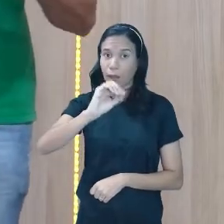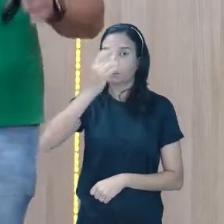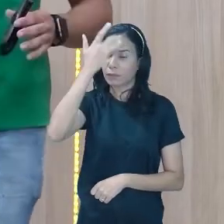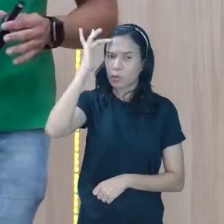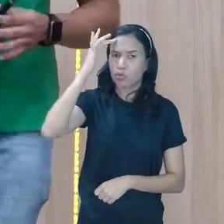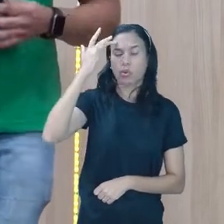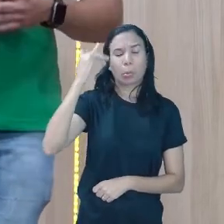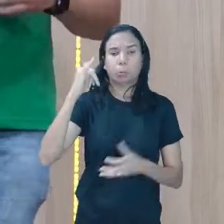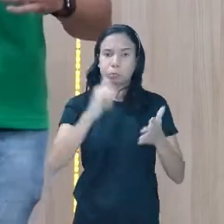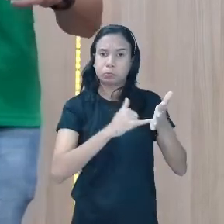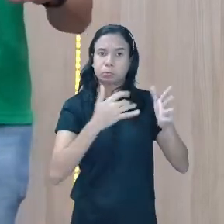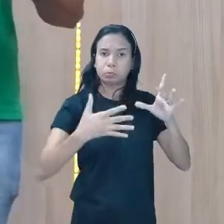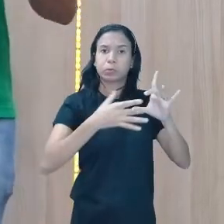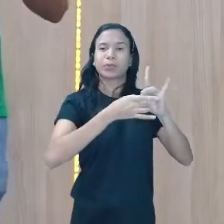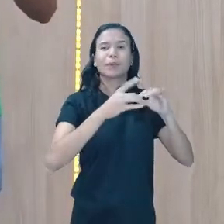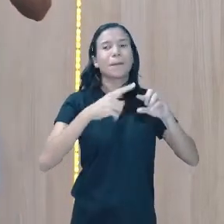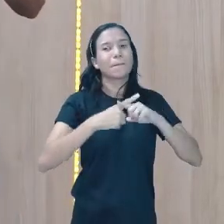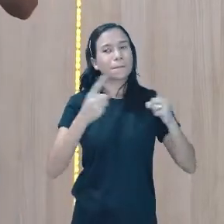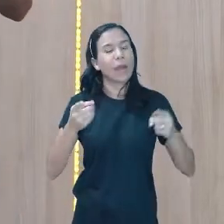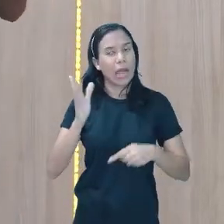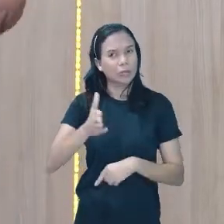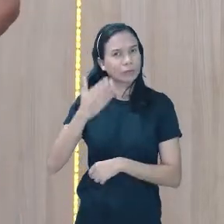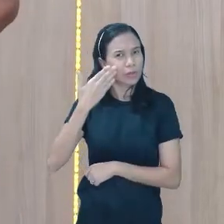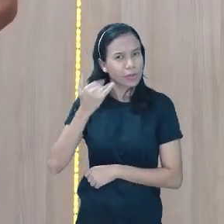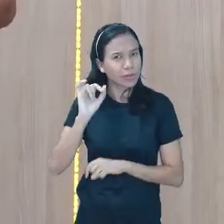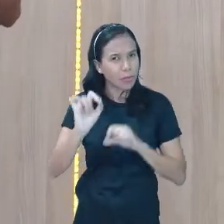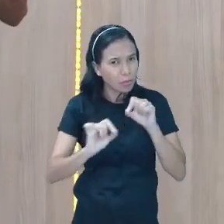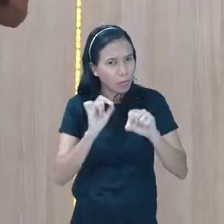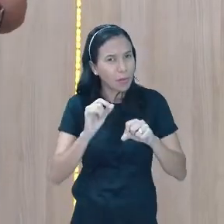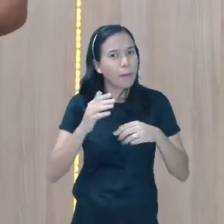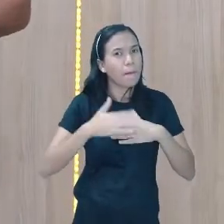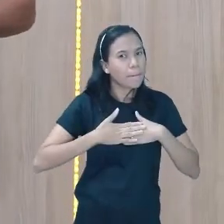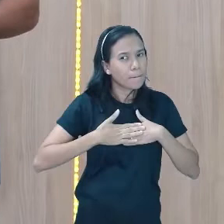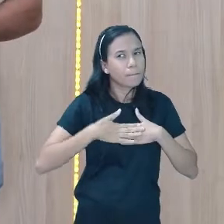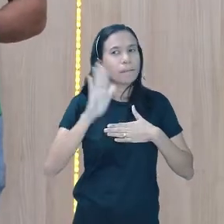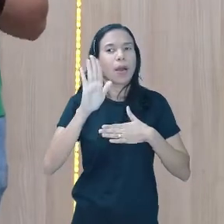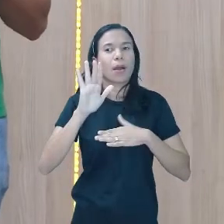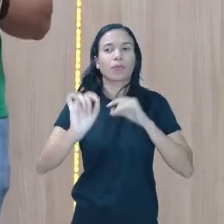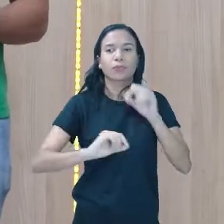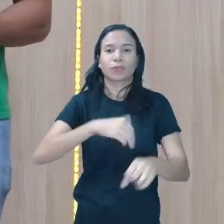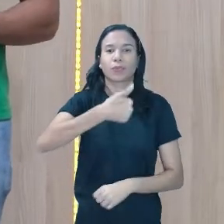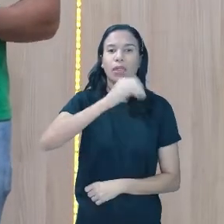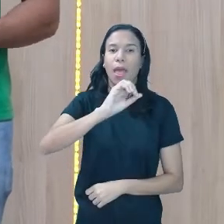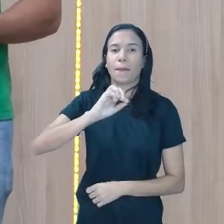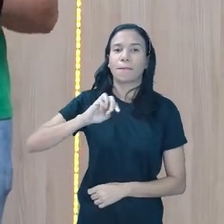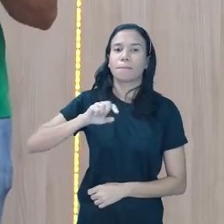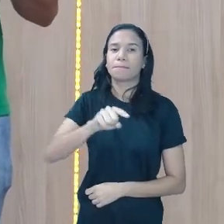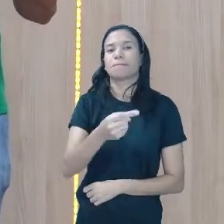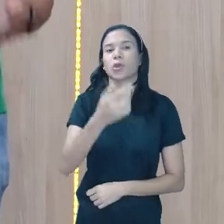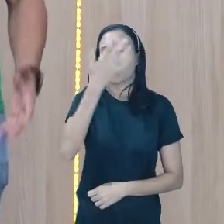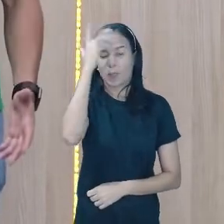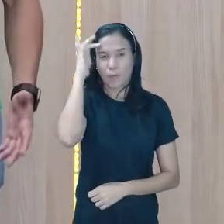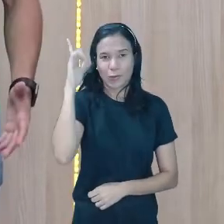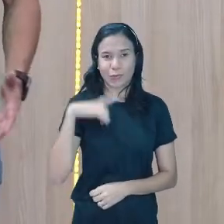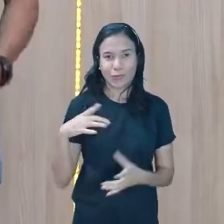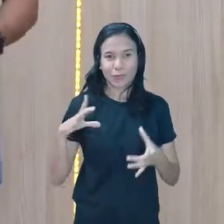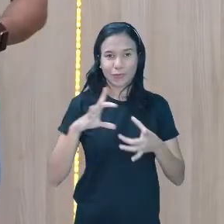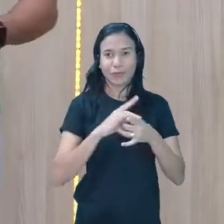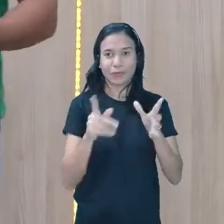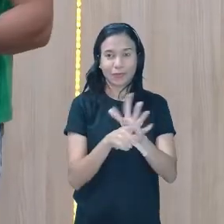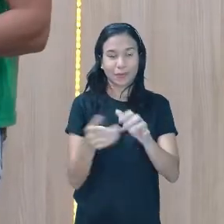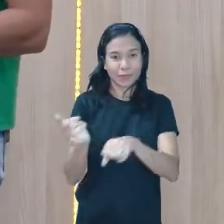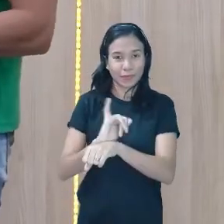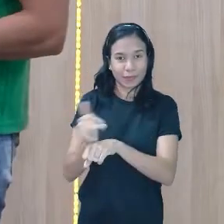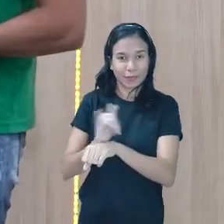9.570 inscritos, mas já fiquei sabendo que ultrapassamos aí a marca dos 10 mil inscritos no nosso canal no